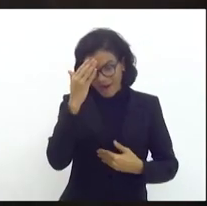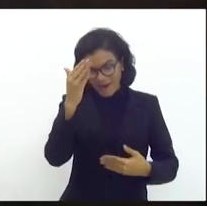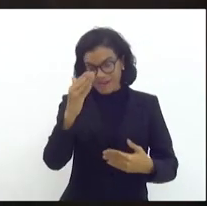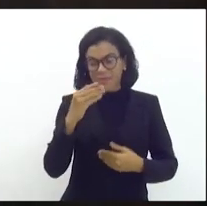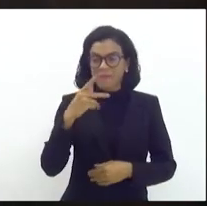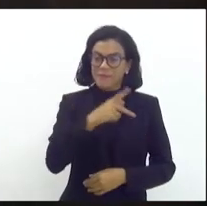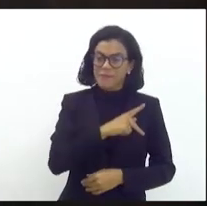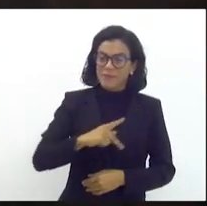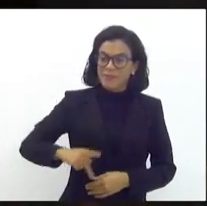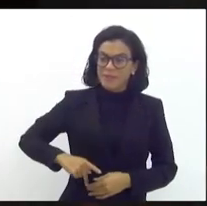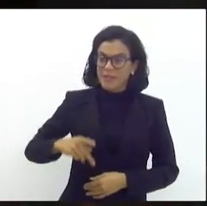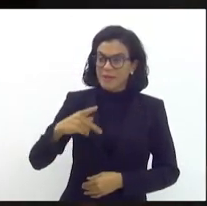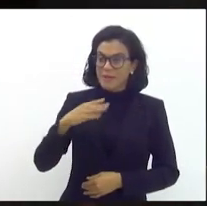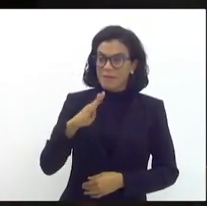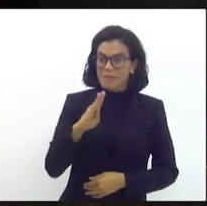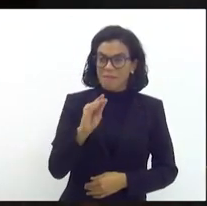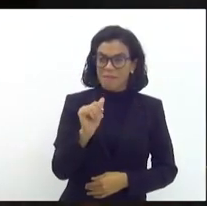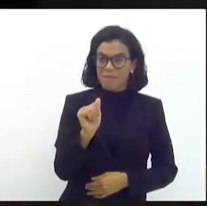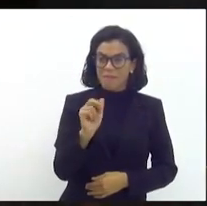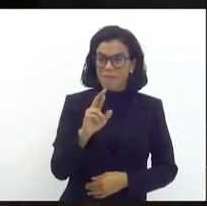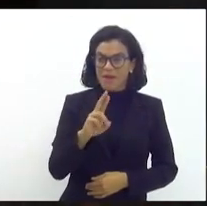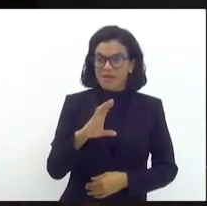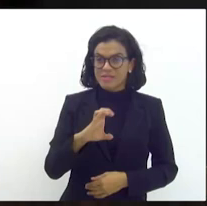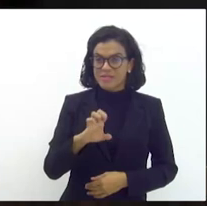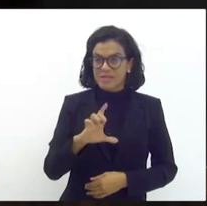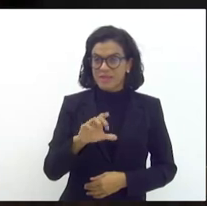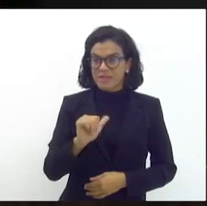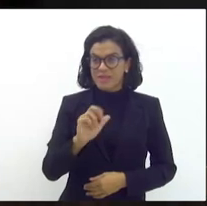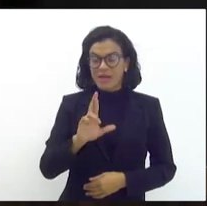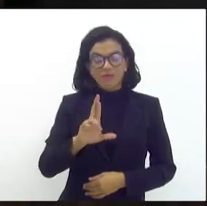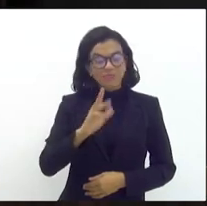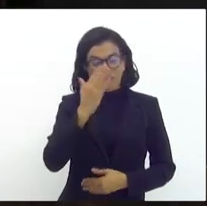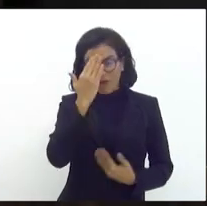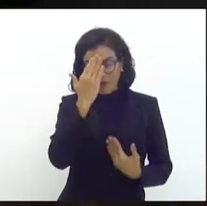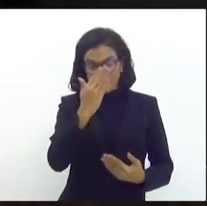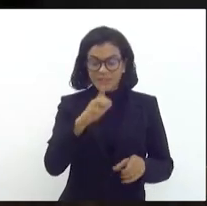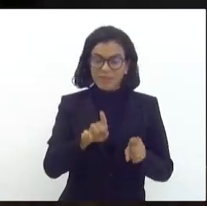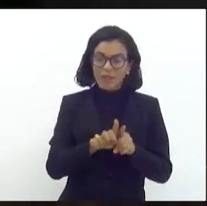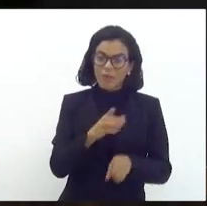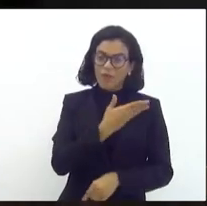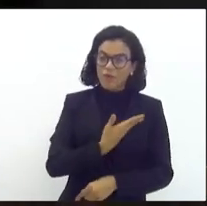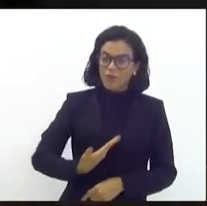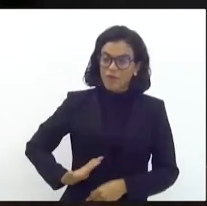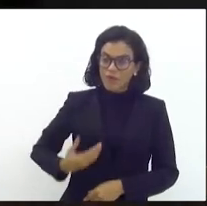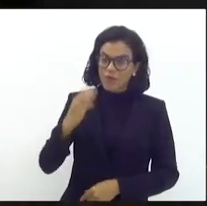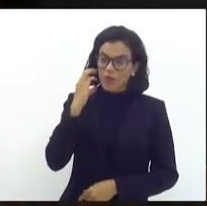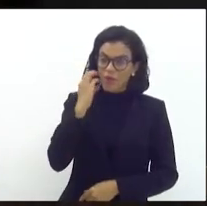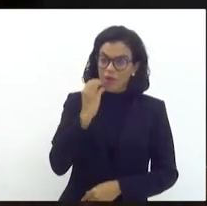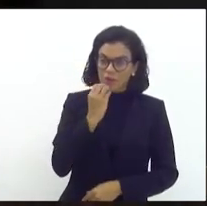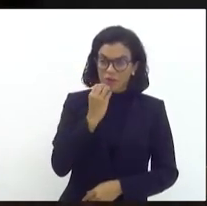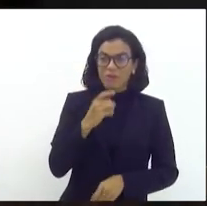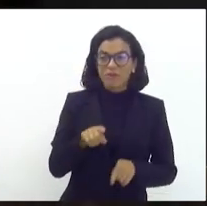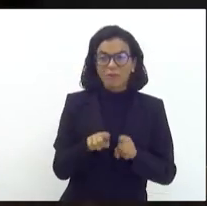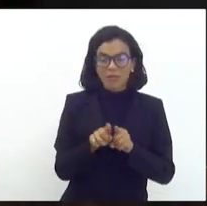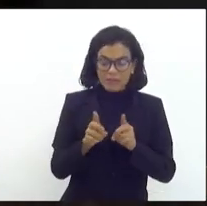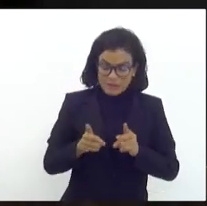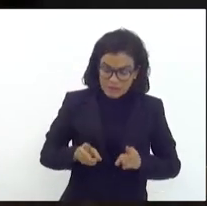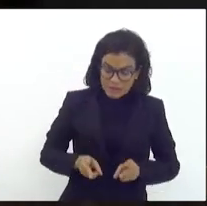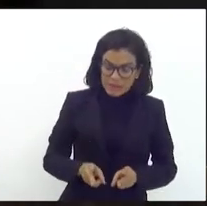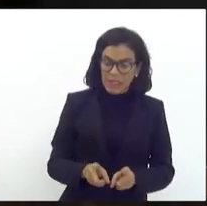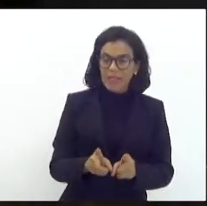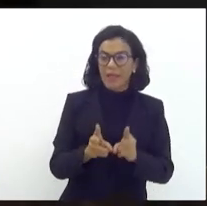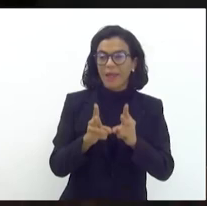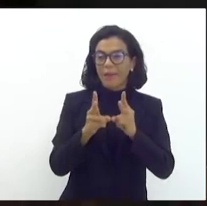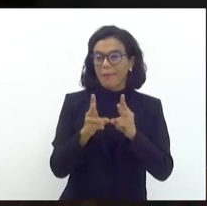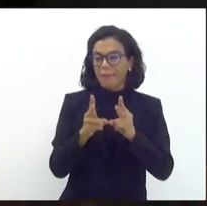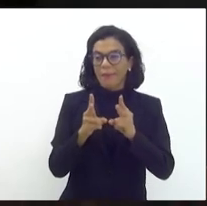Bacelar porque eu abri muito rápido acabei não agradecendo a ele é o governador Cláudio Castro também que tem sempre sido muito